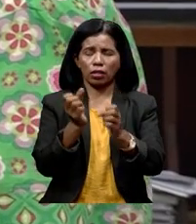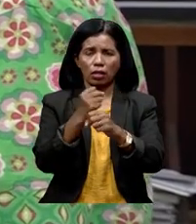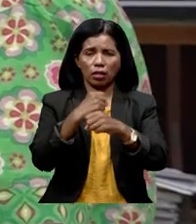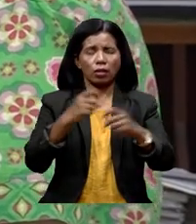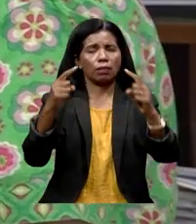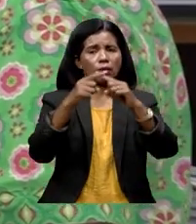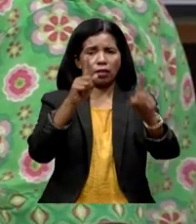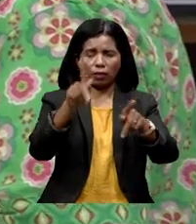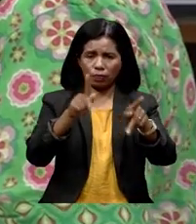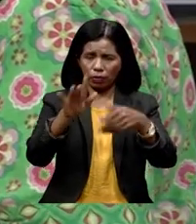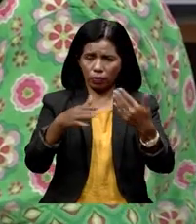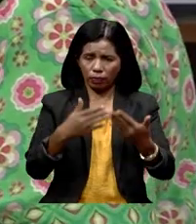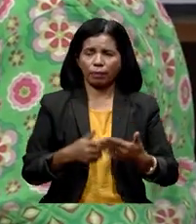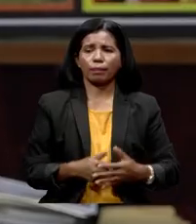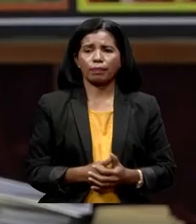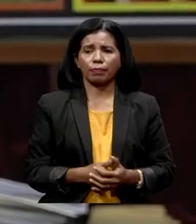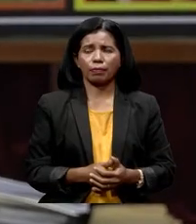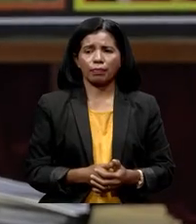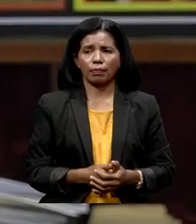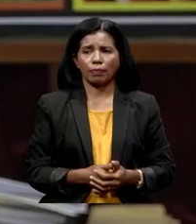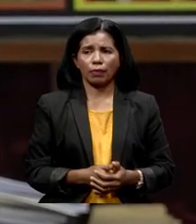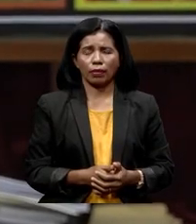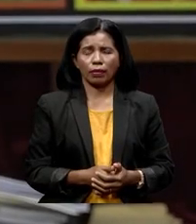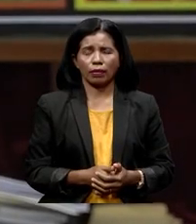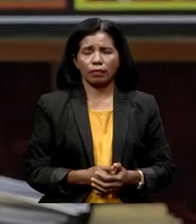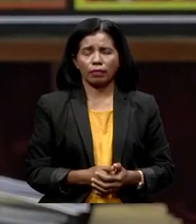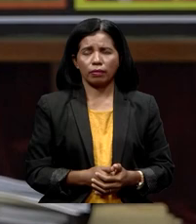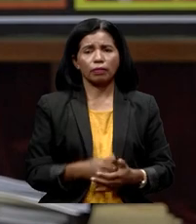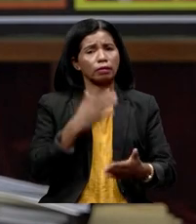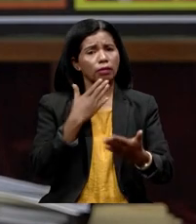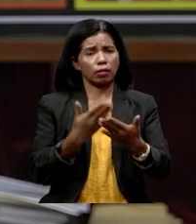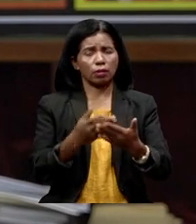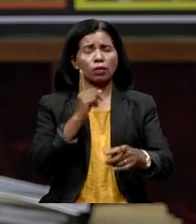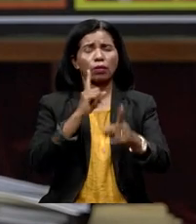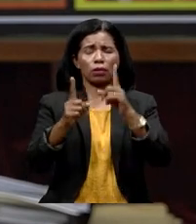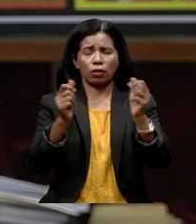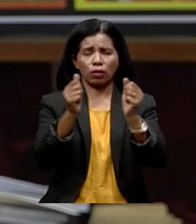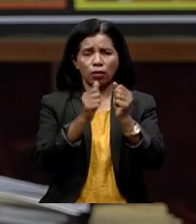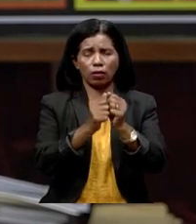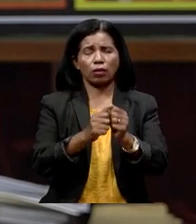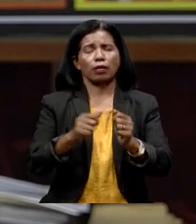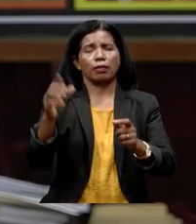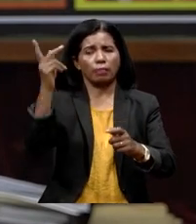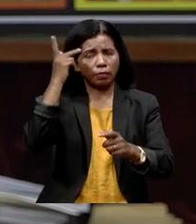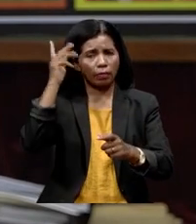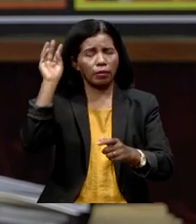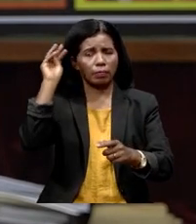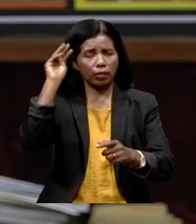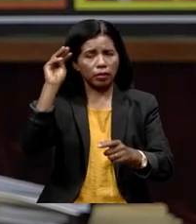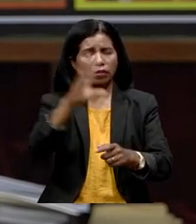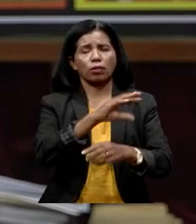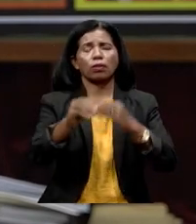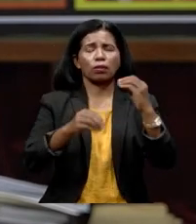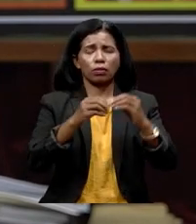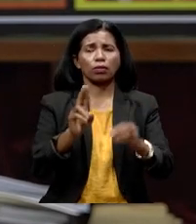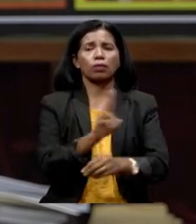comunidade. About how UNICEF can impact on. De acteve escolheu a excelência com a boa UNICEF, bele foi